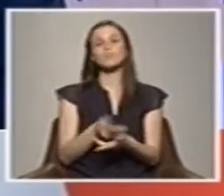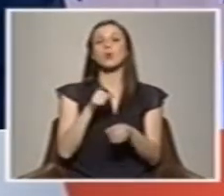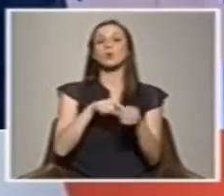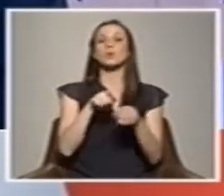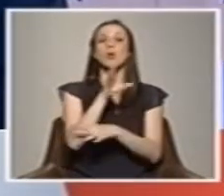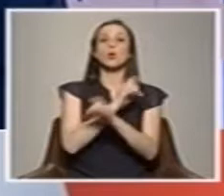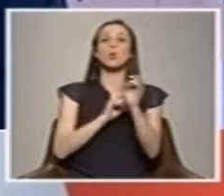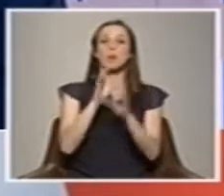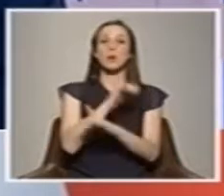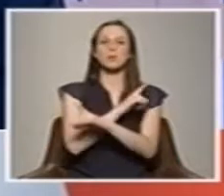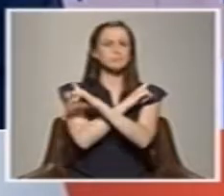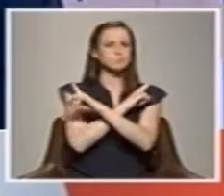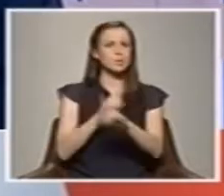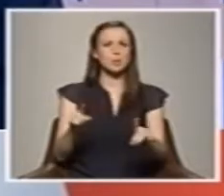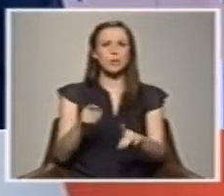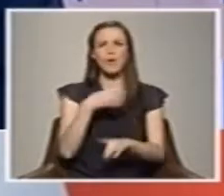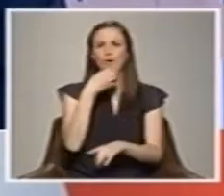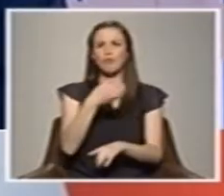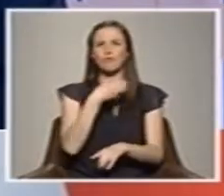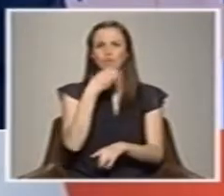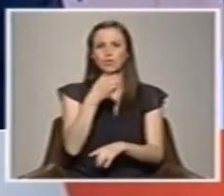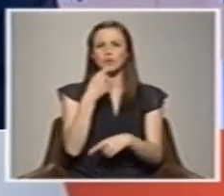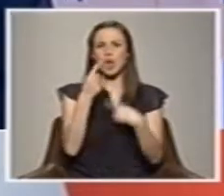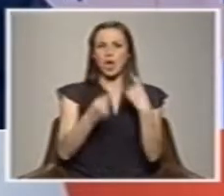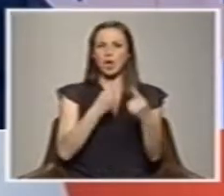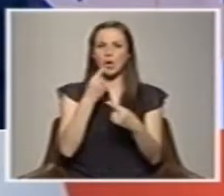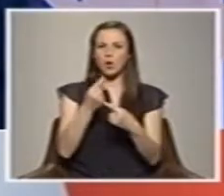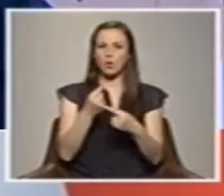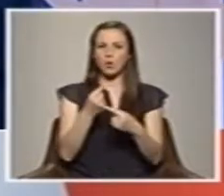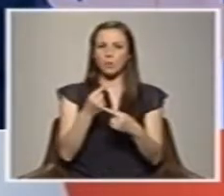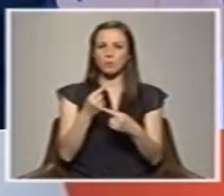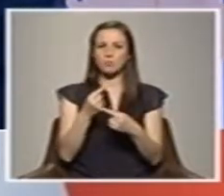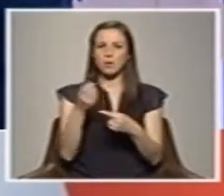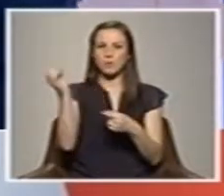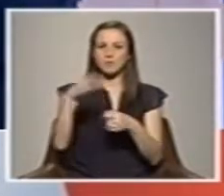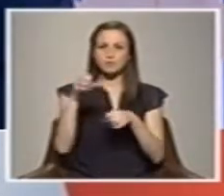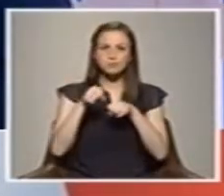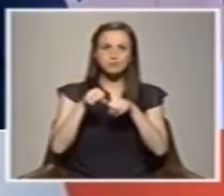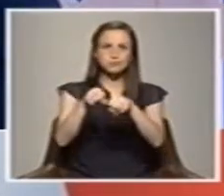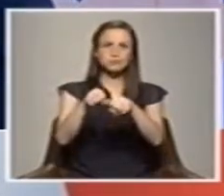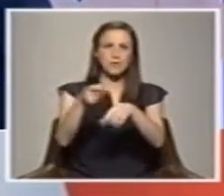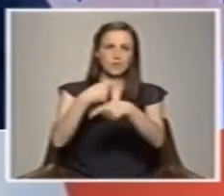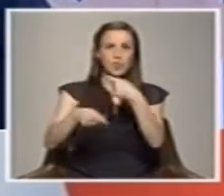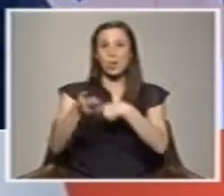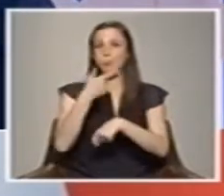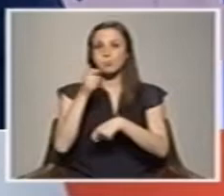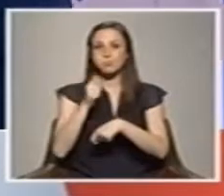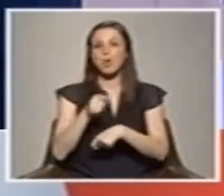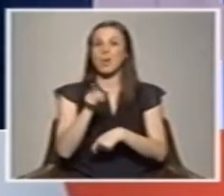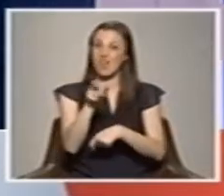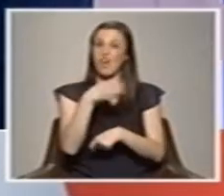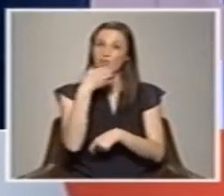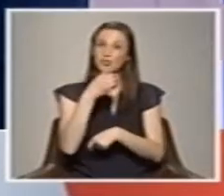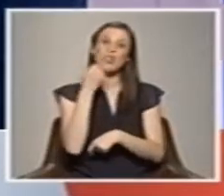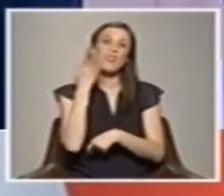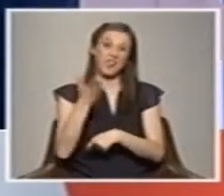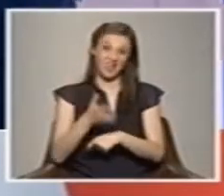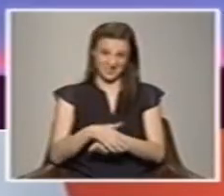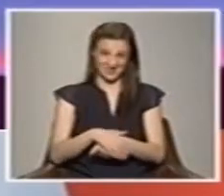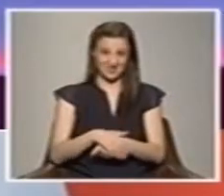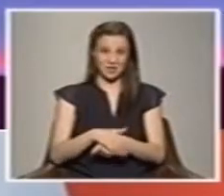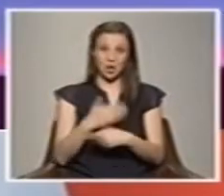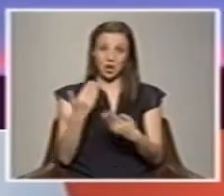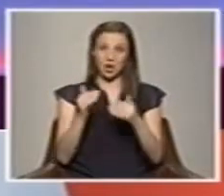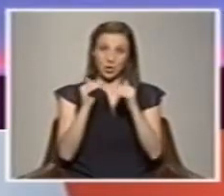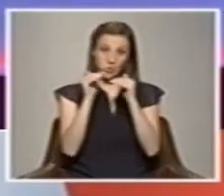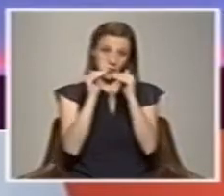há muito pouco tempo, que fruta com determinado calibre chegasse à grande distribuição, e daí ter surgido fruta feia, etc. E agora